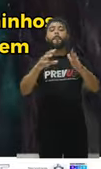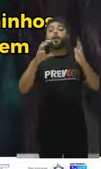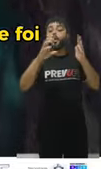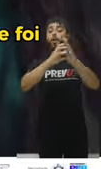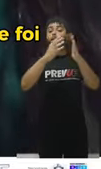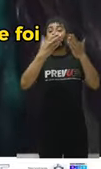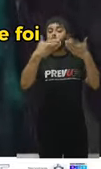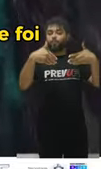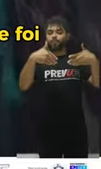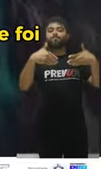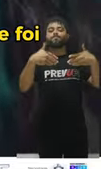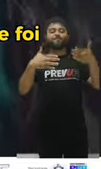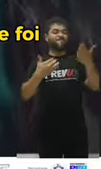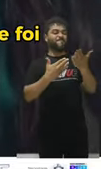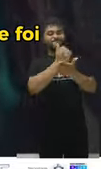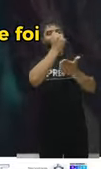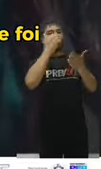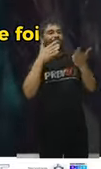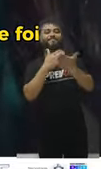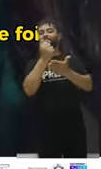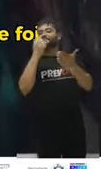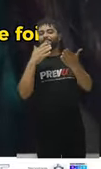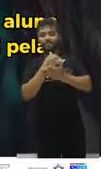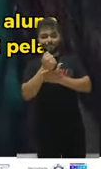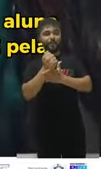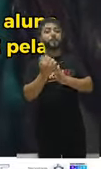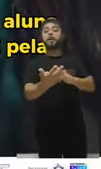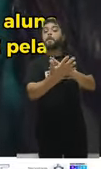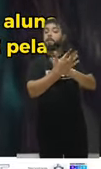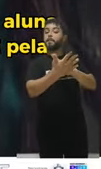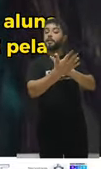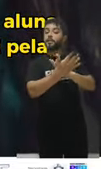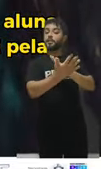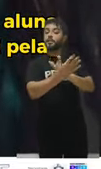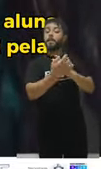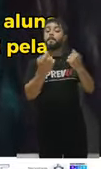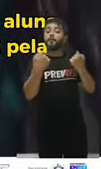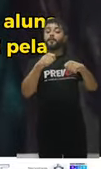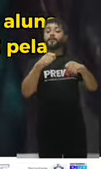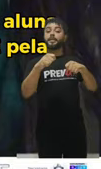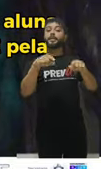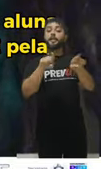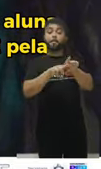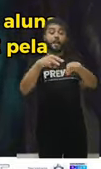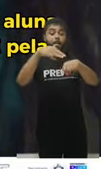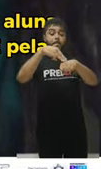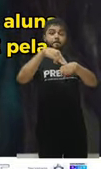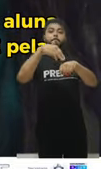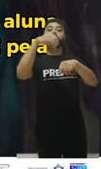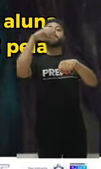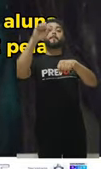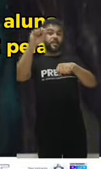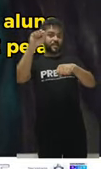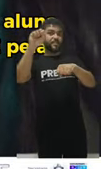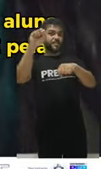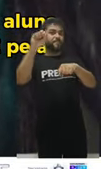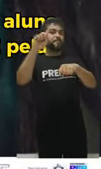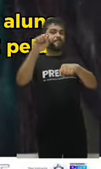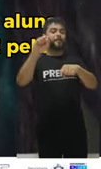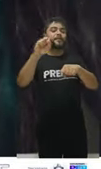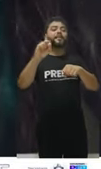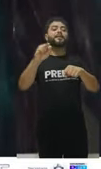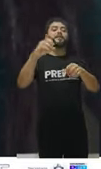concursos. Posso dizer ainda que foi crucial para que hoje eu fosse aluna do mestrado do PPGE pela